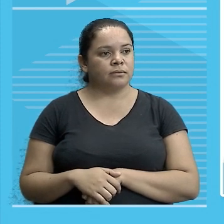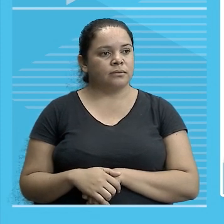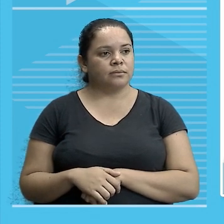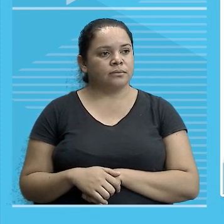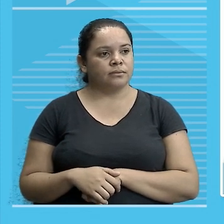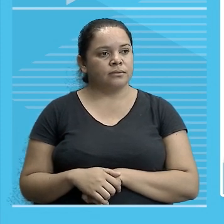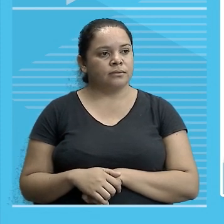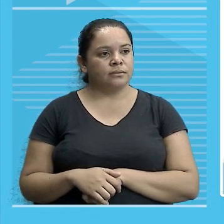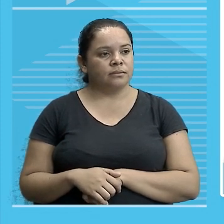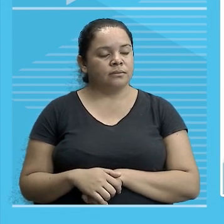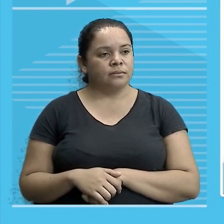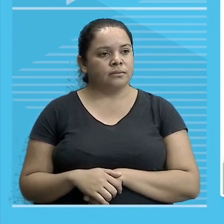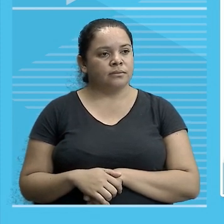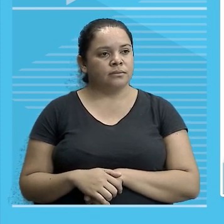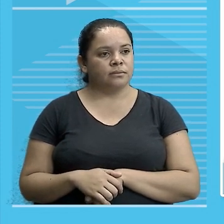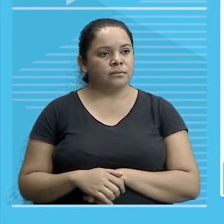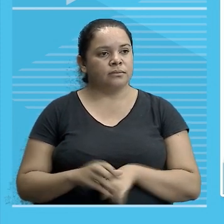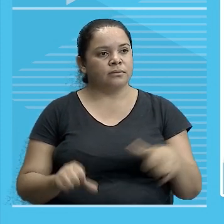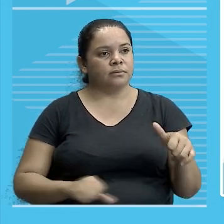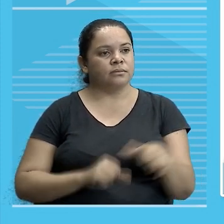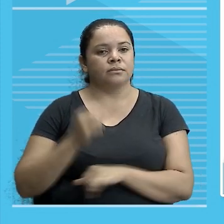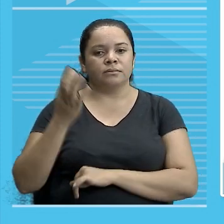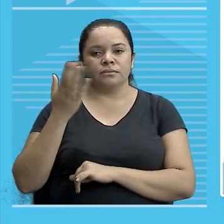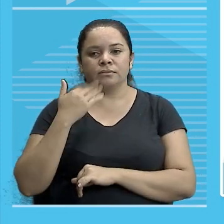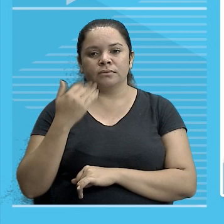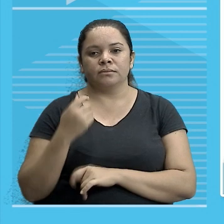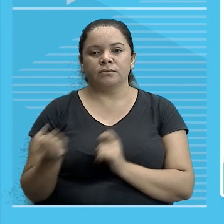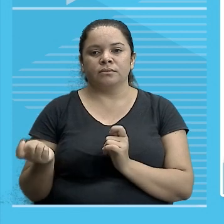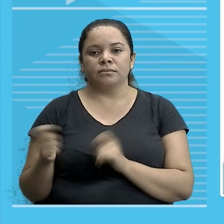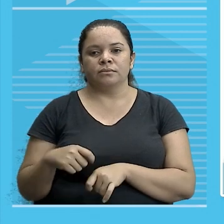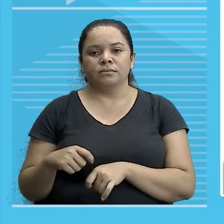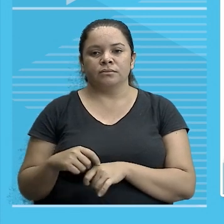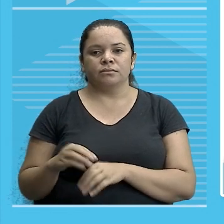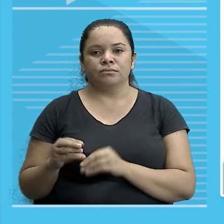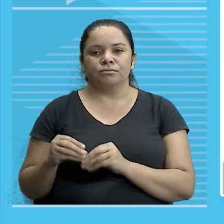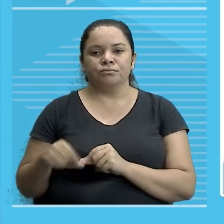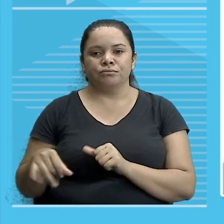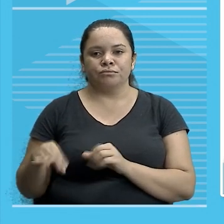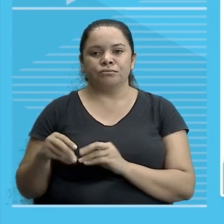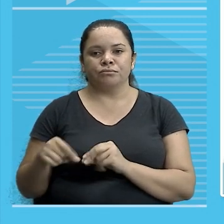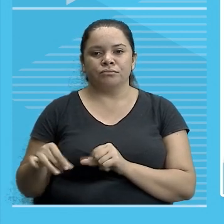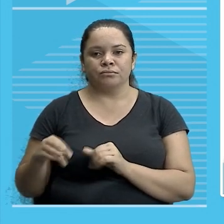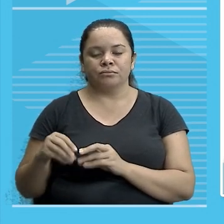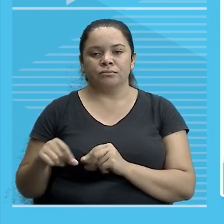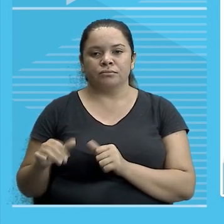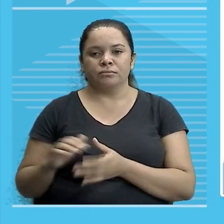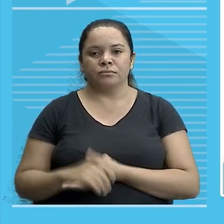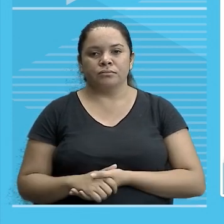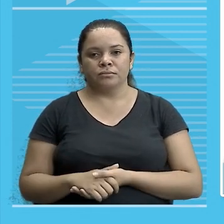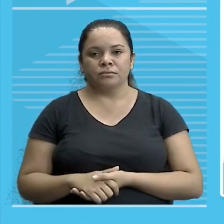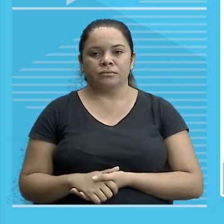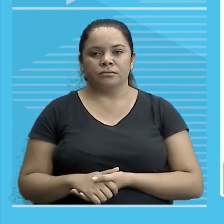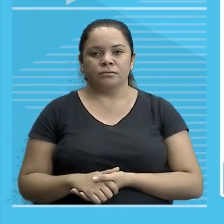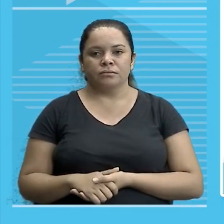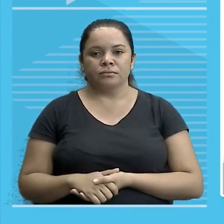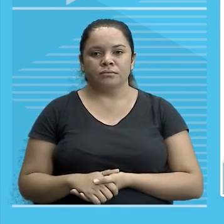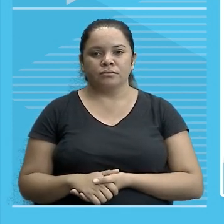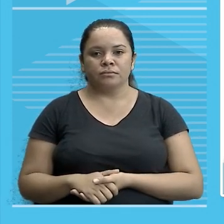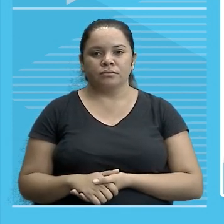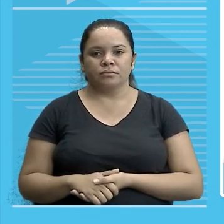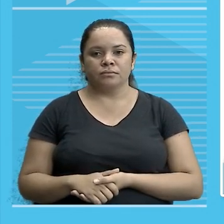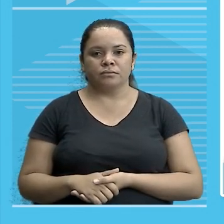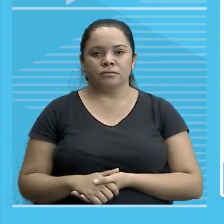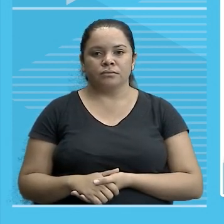que vai fazer com que esse alimento possa, sendo quebrado, agora ele possa ser absorvido pelo nosso